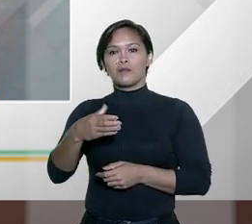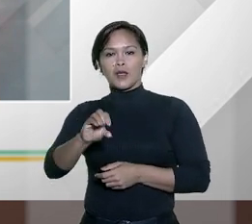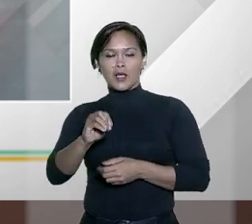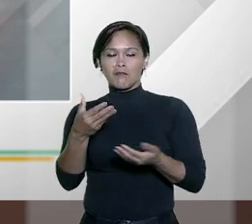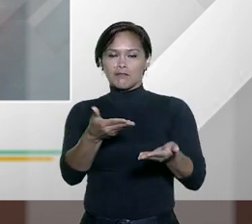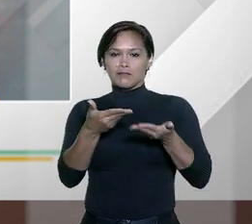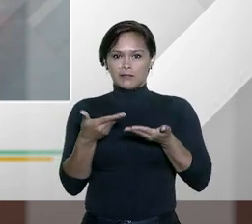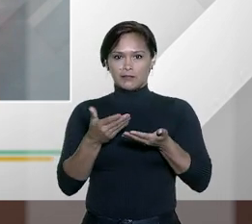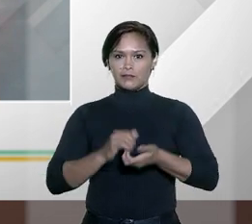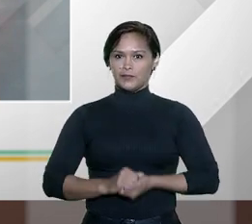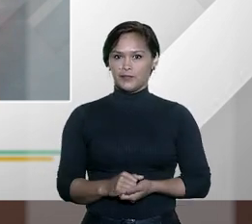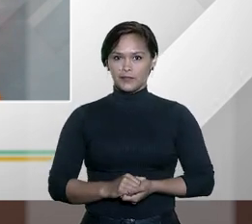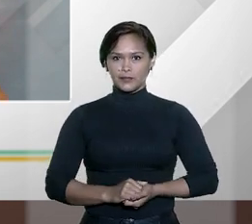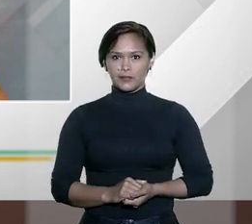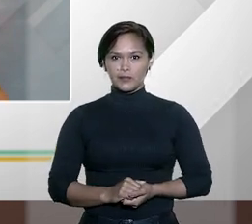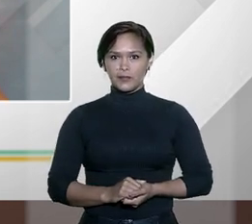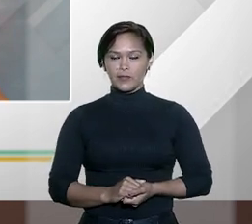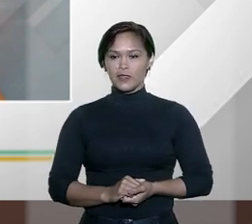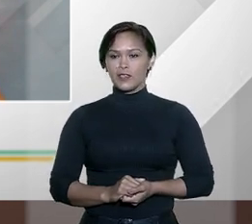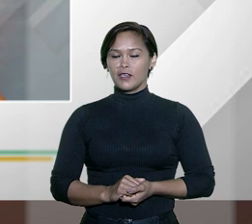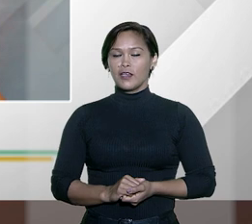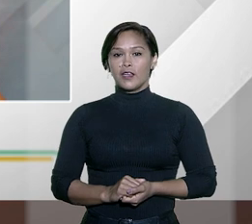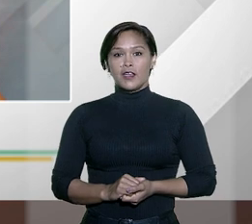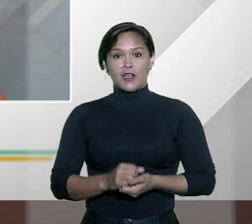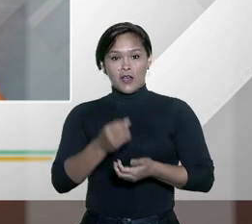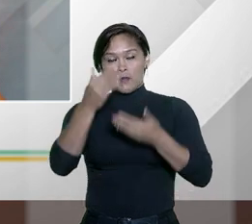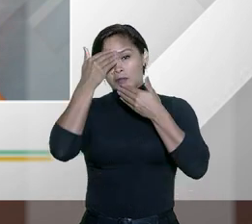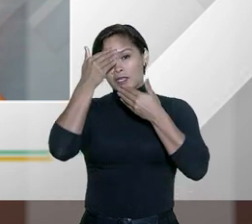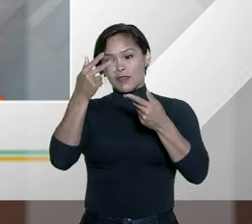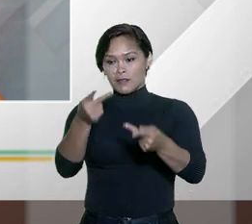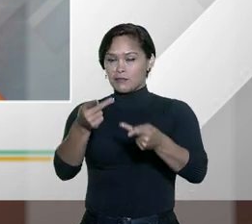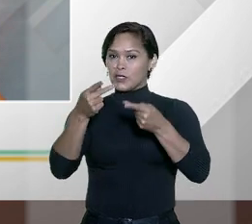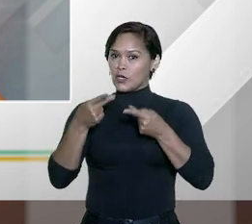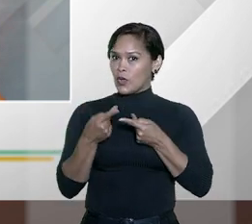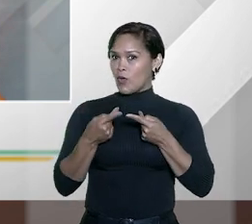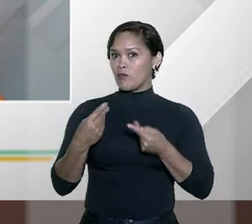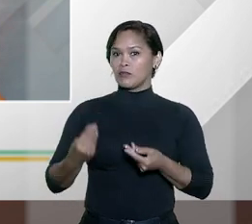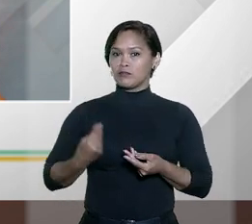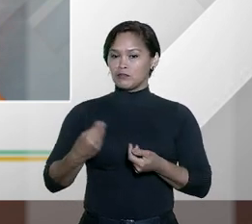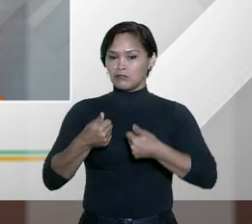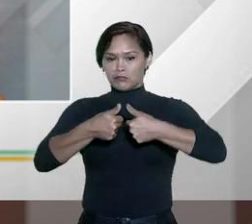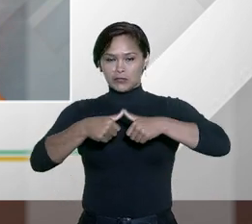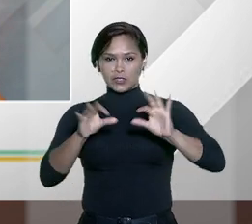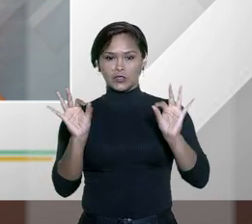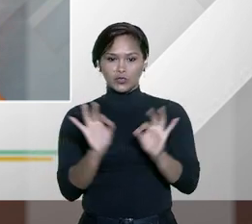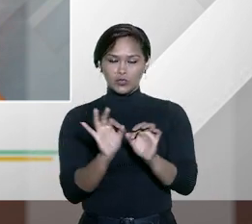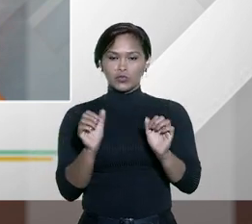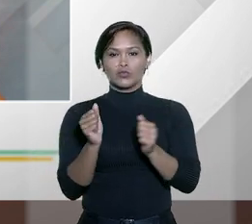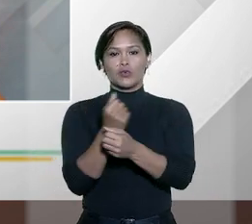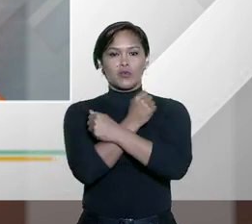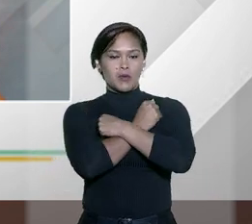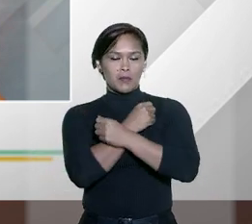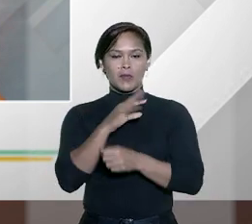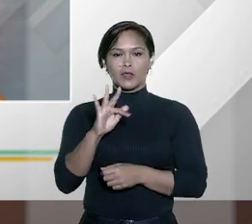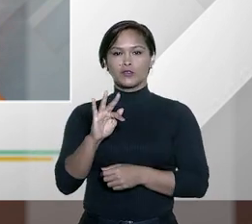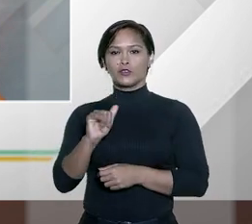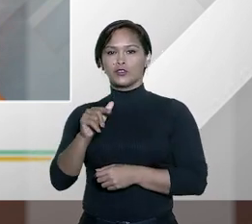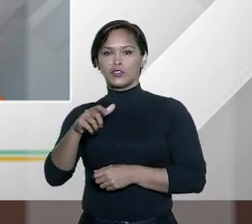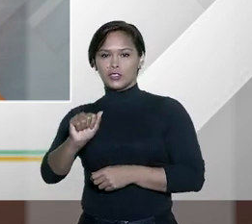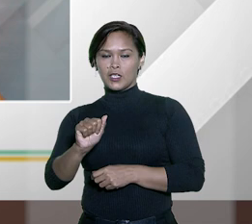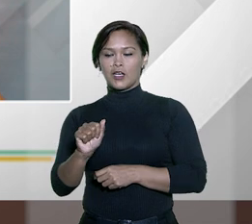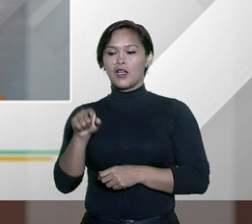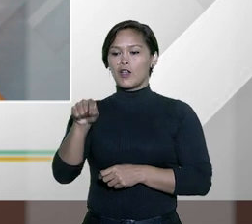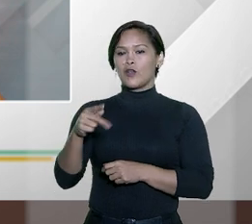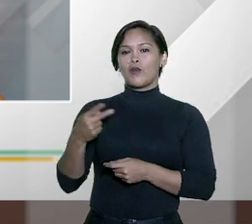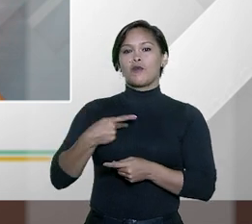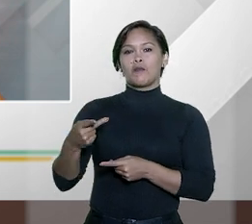muito bem-vindo. Fátima, muito obrigado pelo convite, por estar aqui. Também deixo aí um abraço ao Tiago, ao